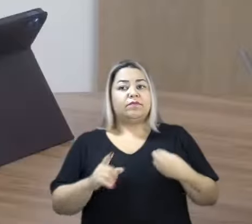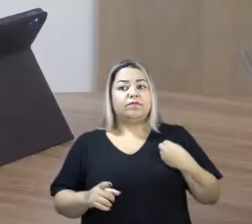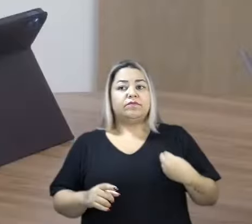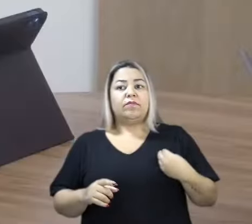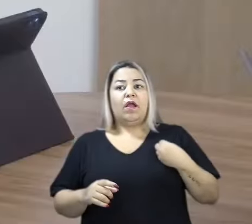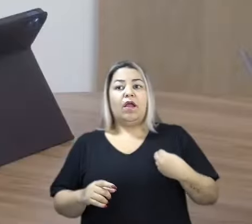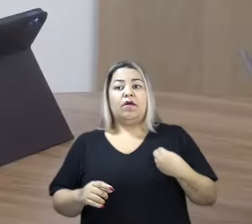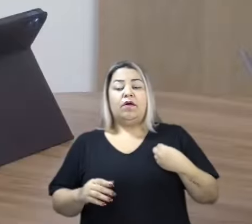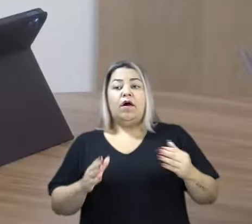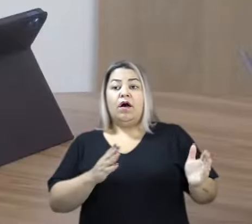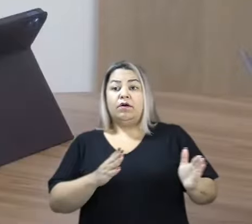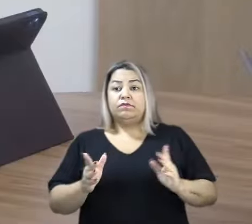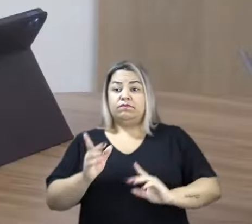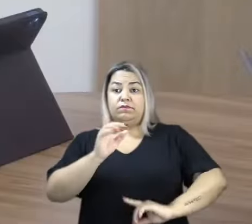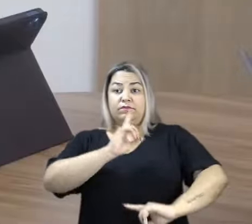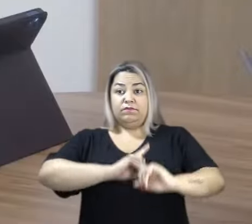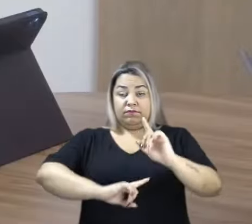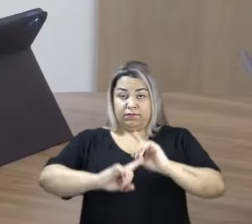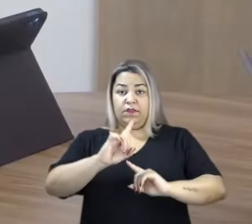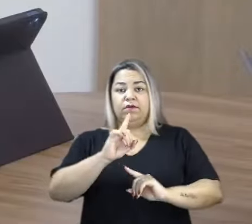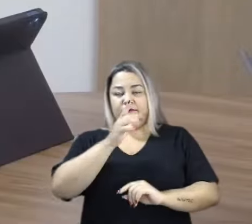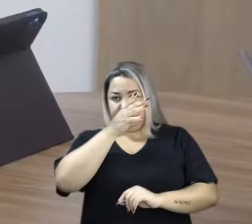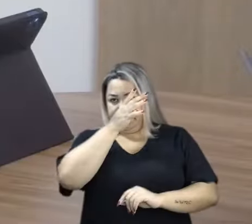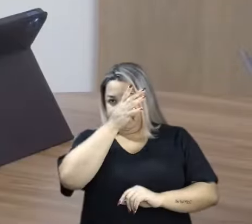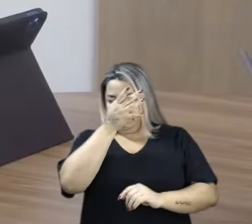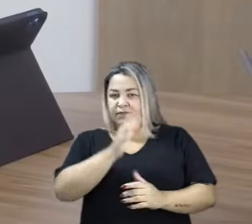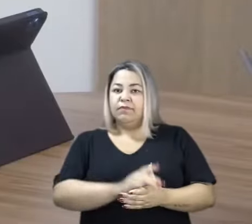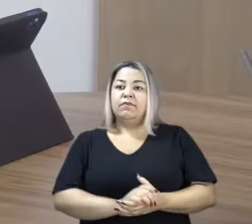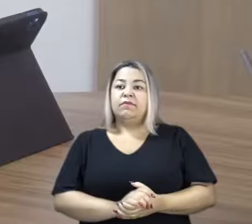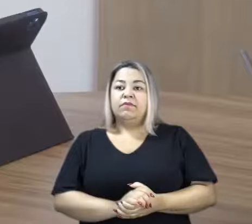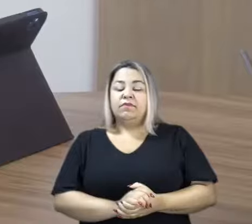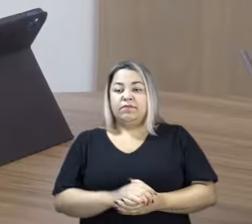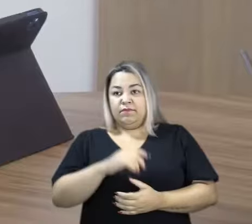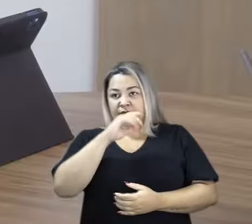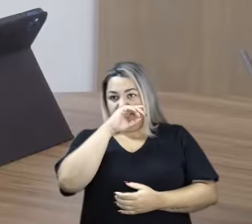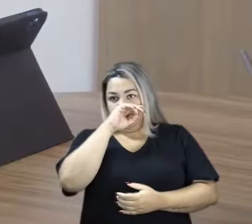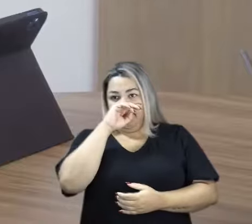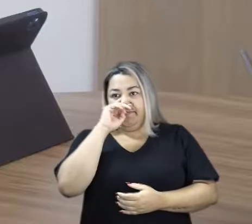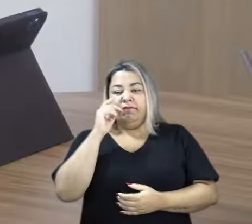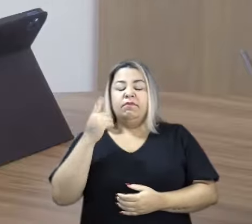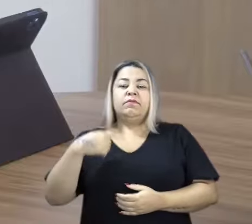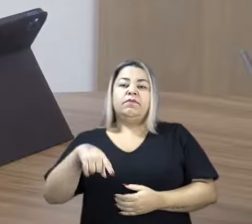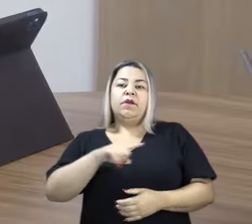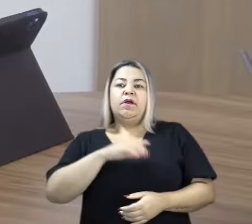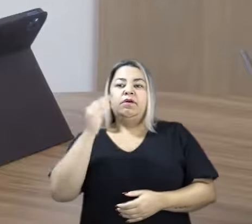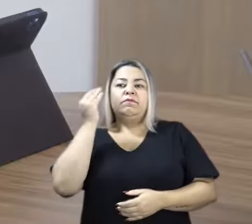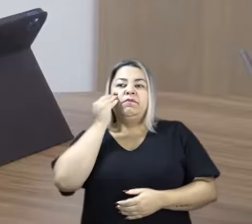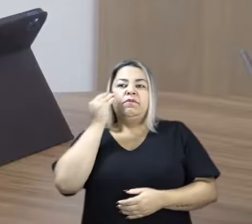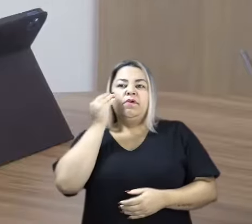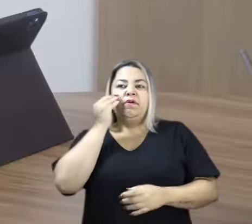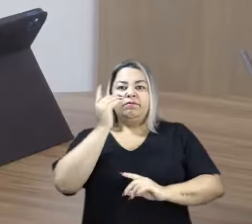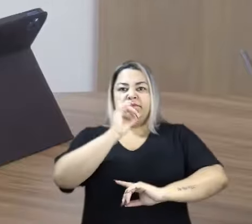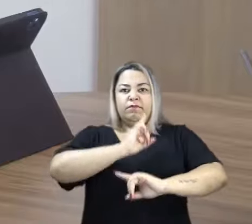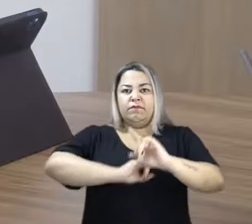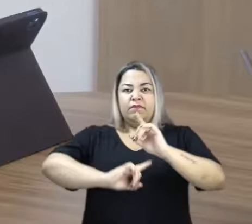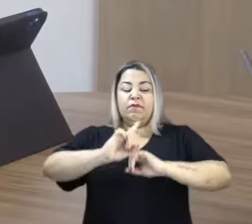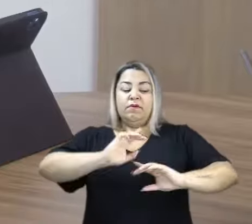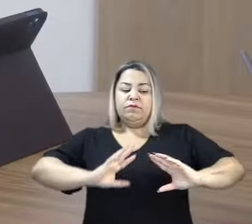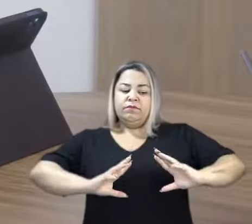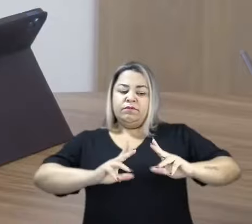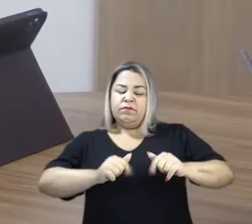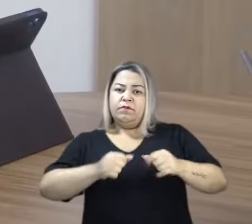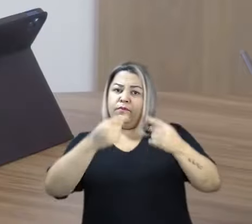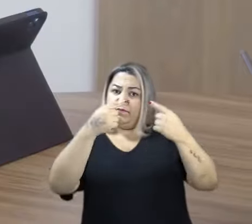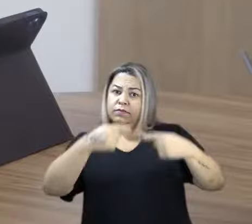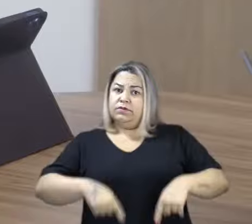um processo de reconstrução. Exato. É reconstrução. A gente está tentando resgatar tudo o que foi de política que a